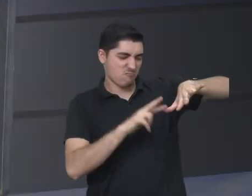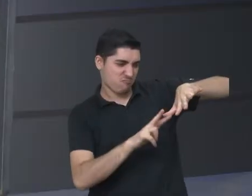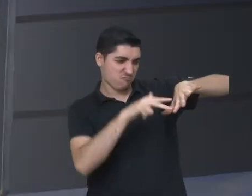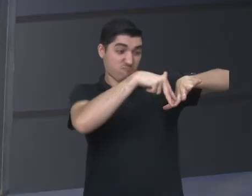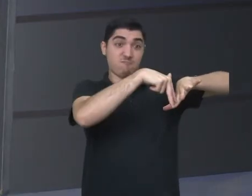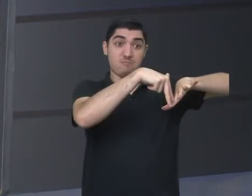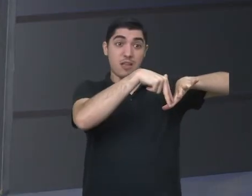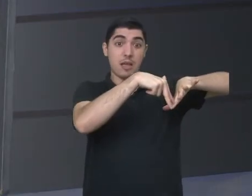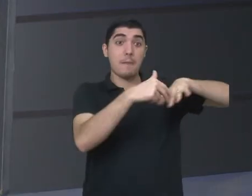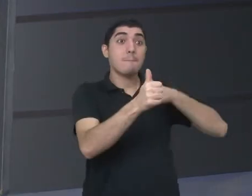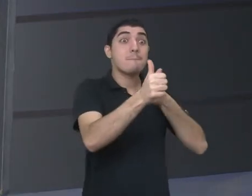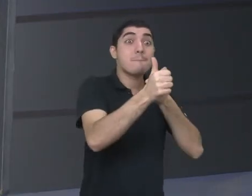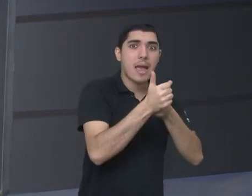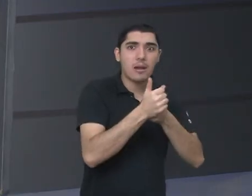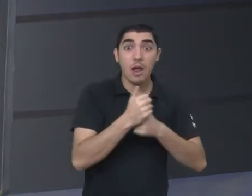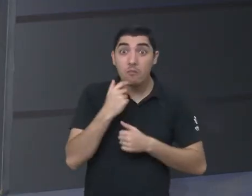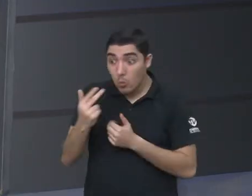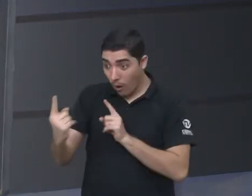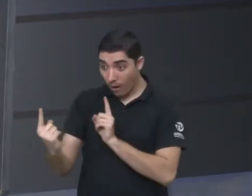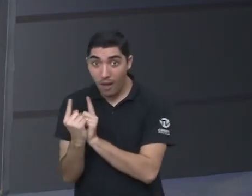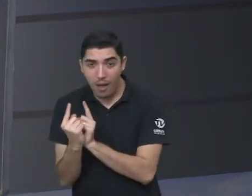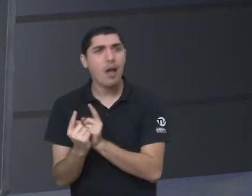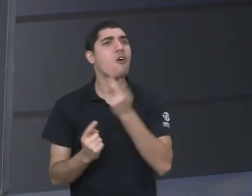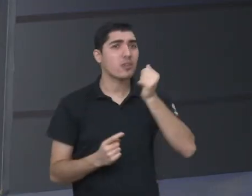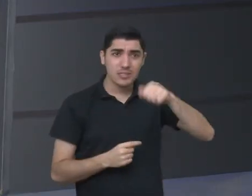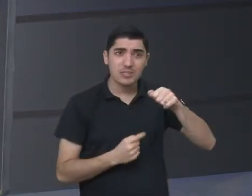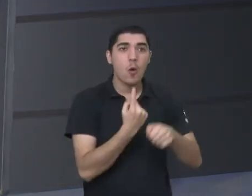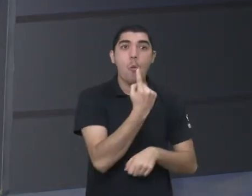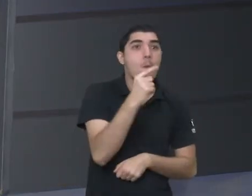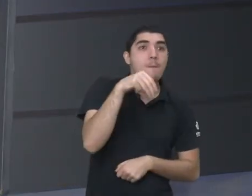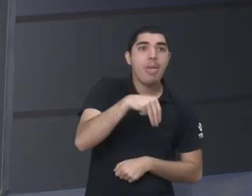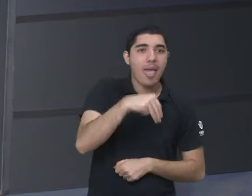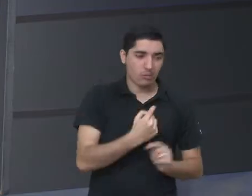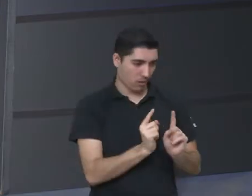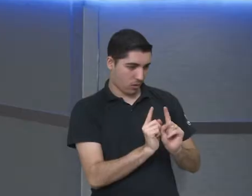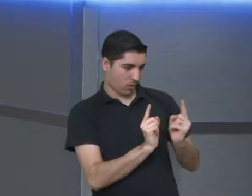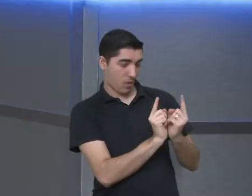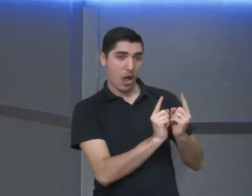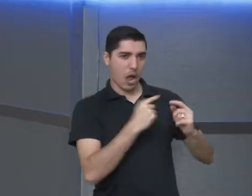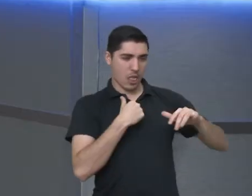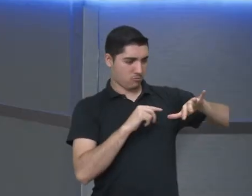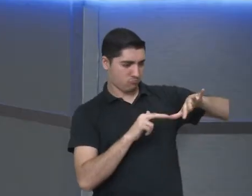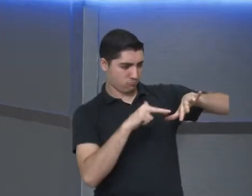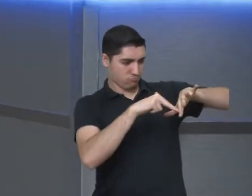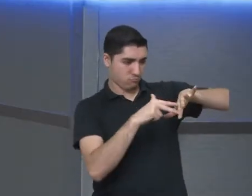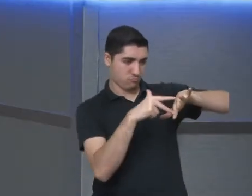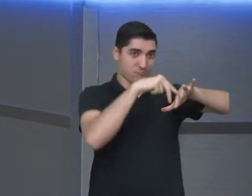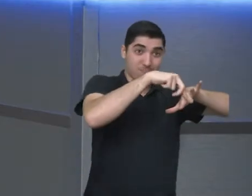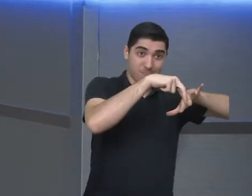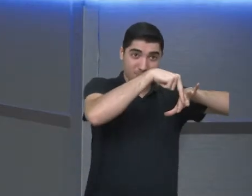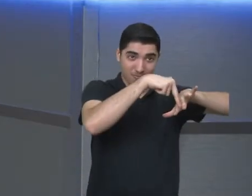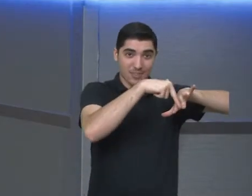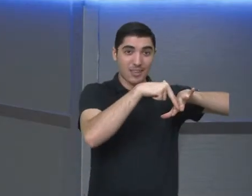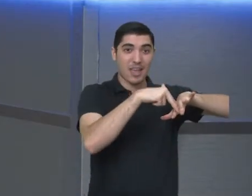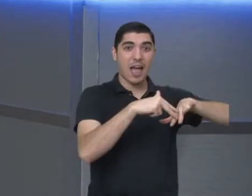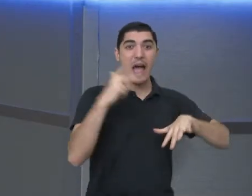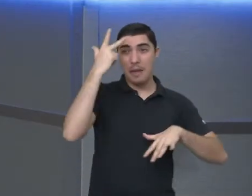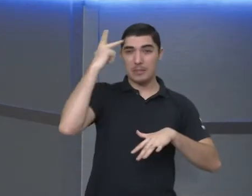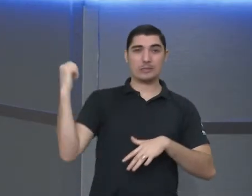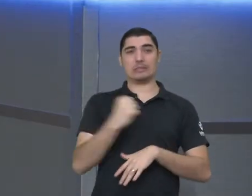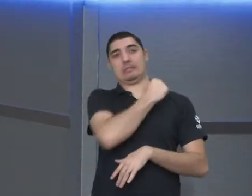o Papa, você não vai poder. Eu falei, por que eu não posso? Não, você não pode. Eu falei, mas se ele quiser dar entrevista para mim, você não vai poder